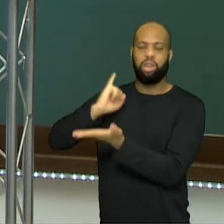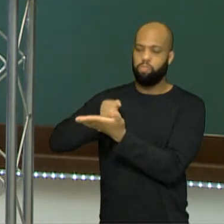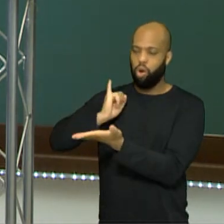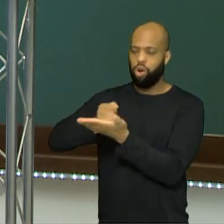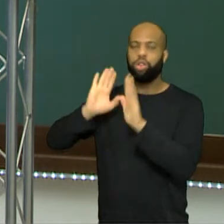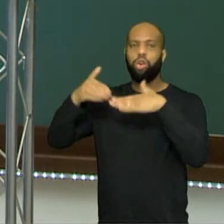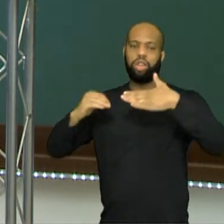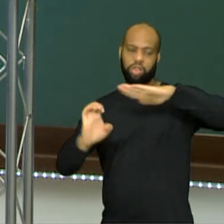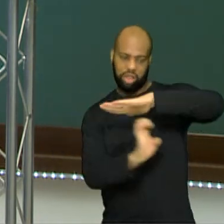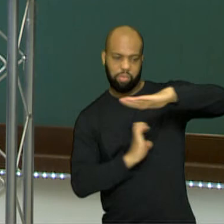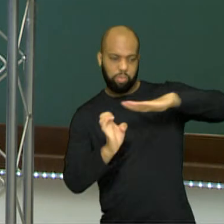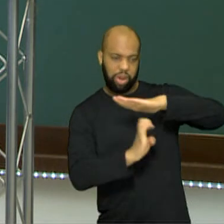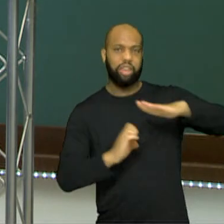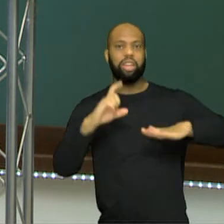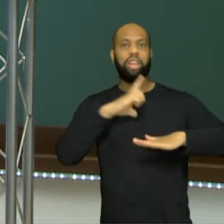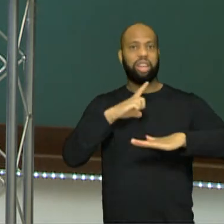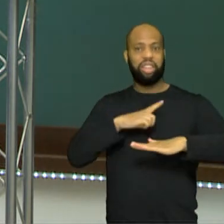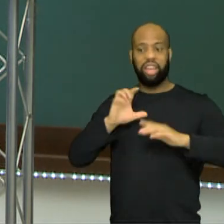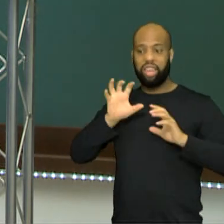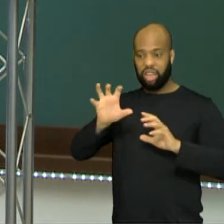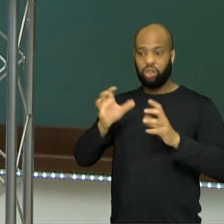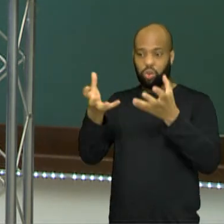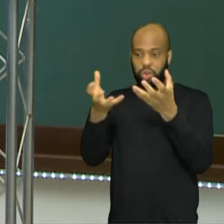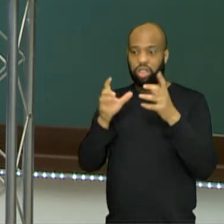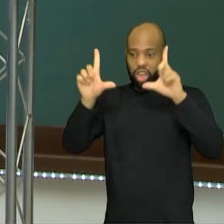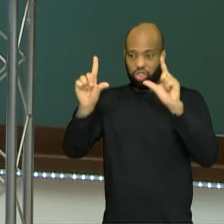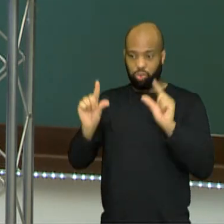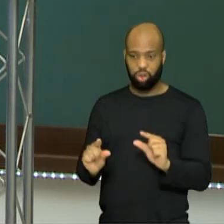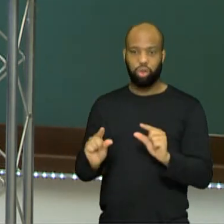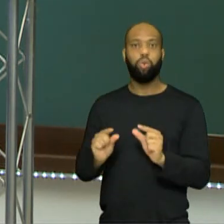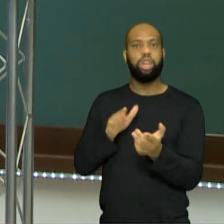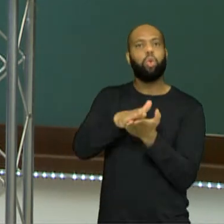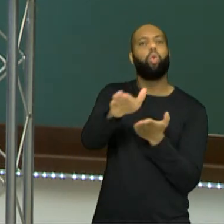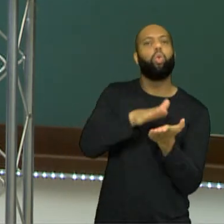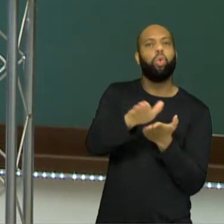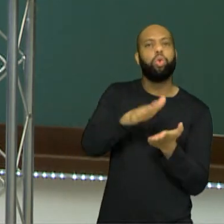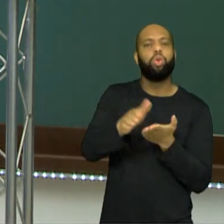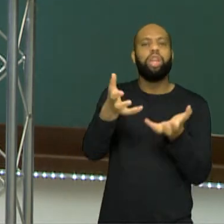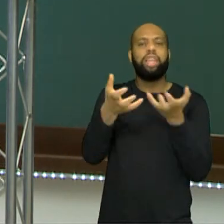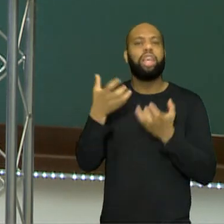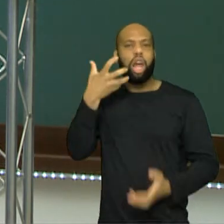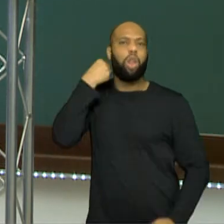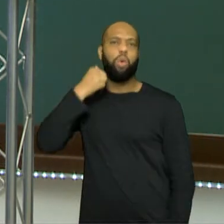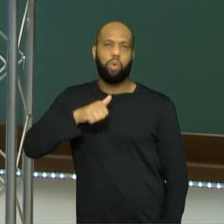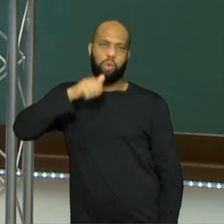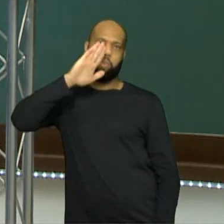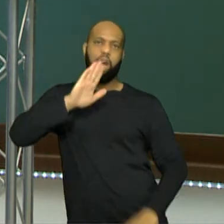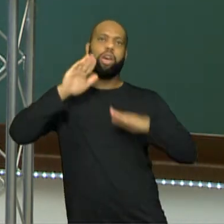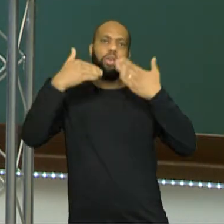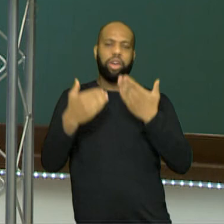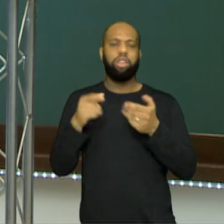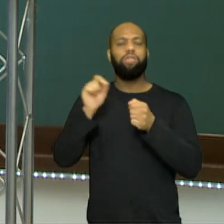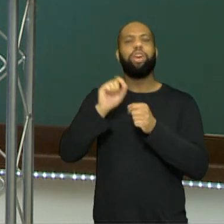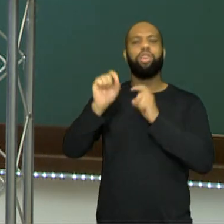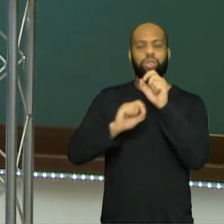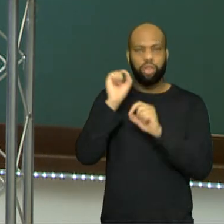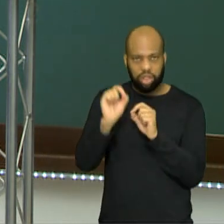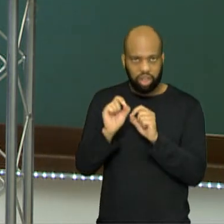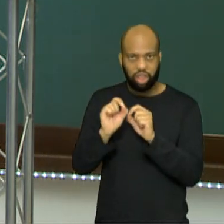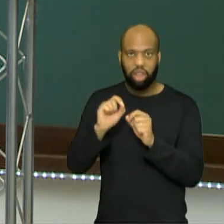esta vinculação na diminuição do custo para um ganho expressivo no valor monetário estabelecem